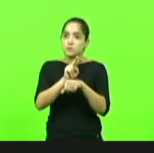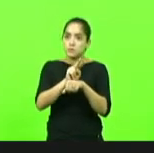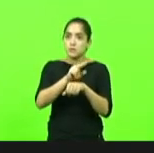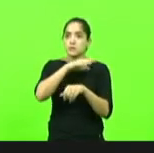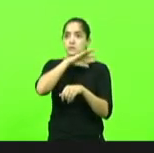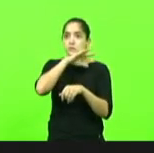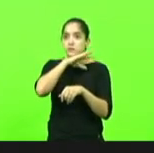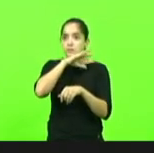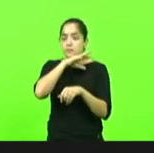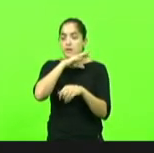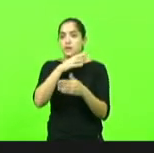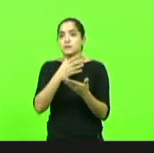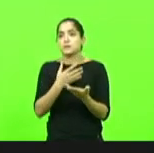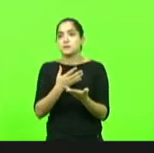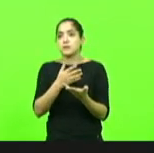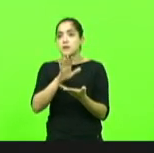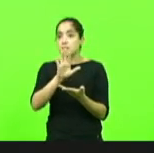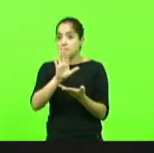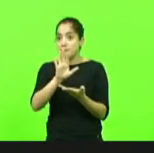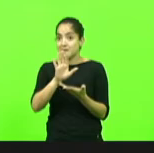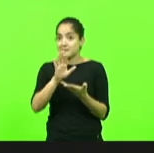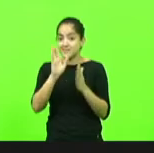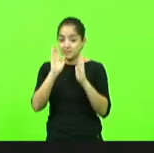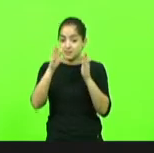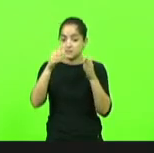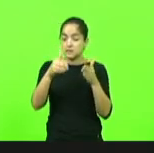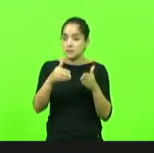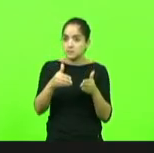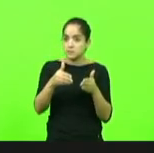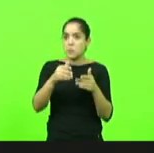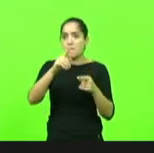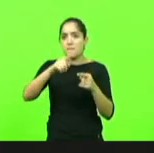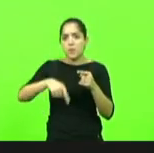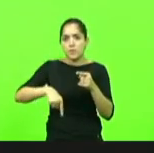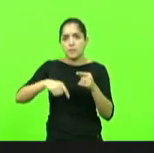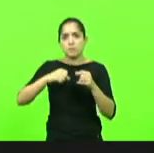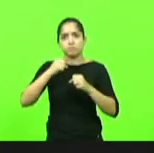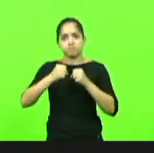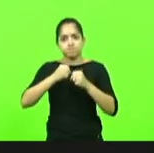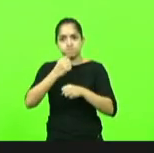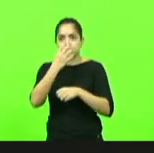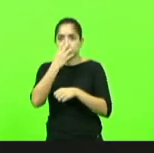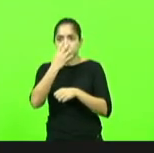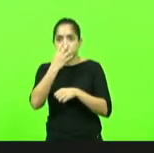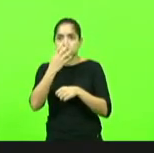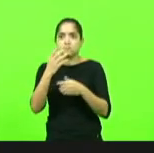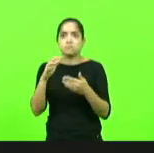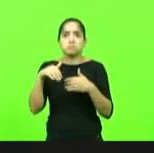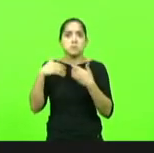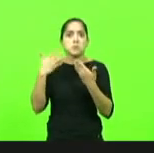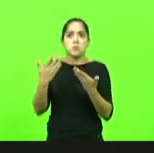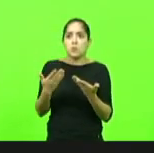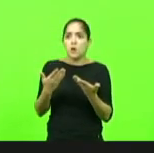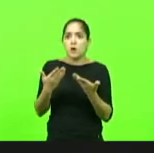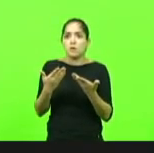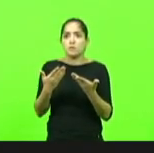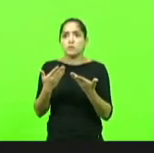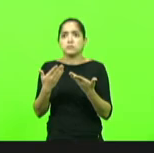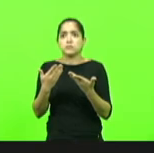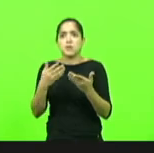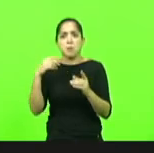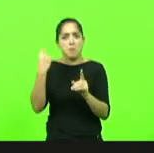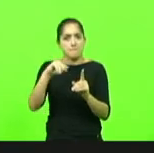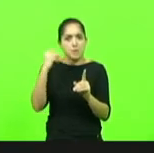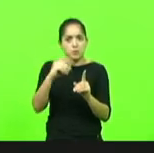animais, evidentemente, mas nesse caso específico, proibir a corrida de cães, qual é o maltrato que está apresentado num